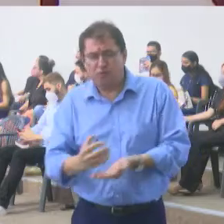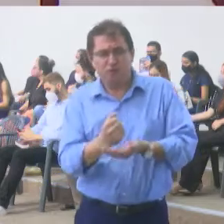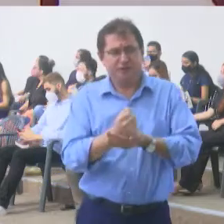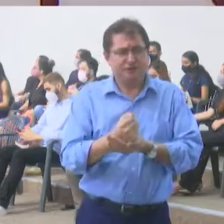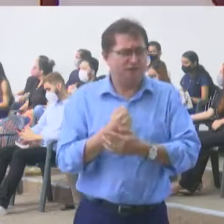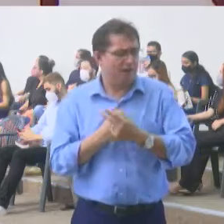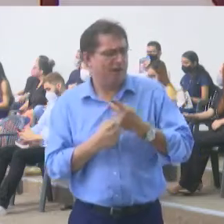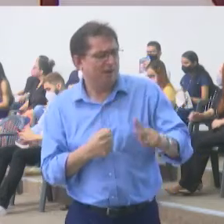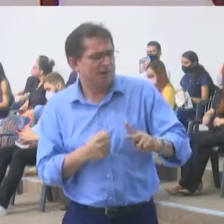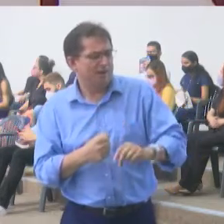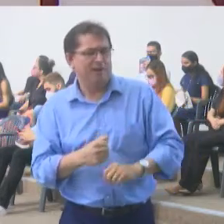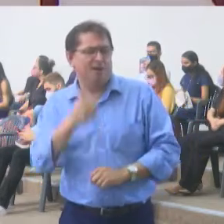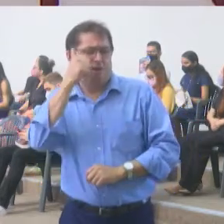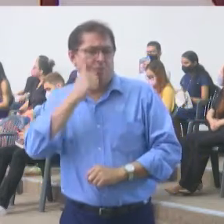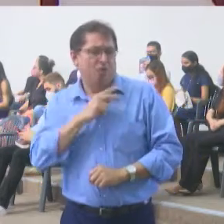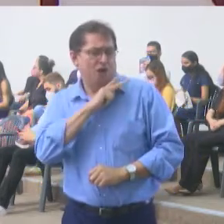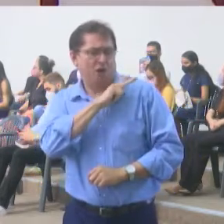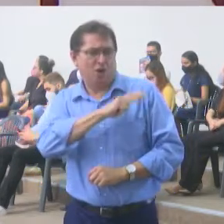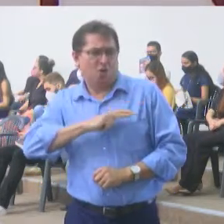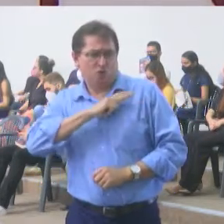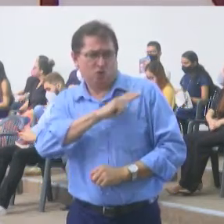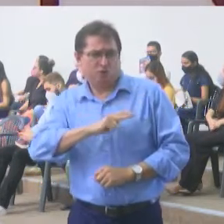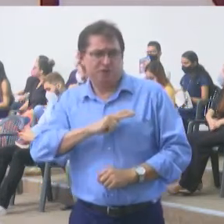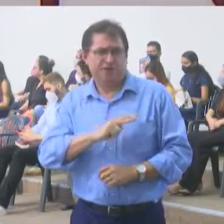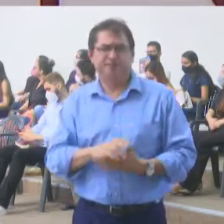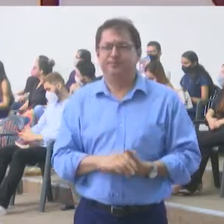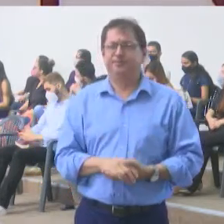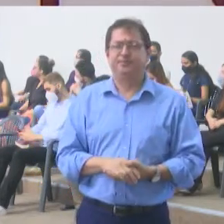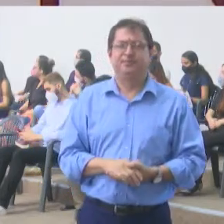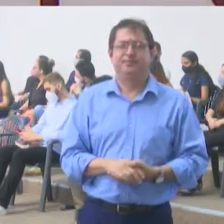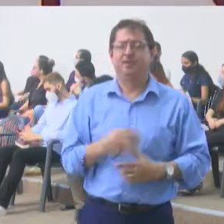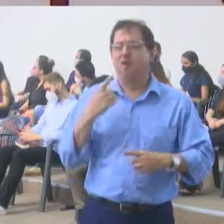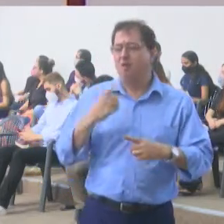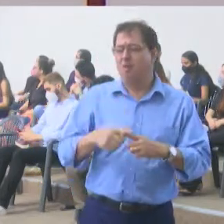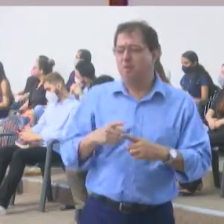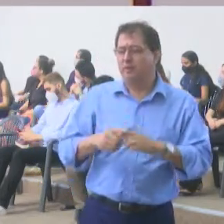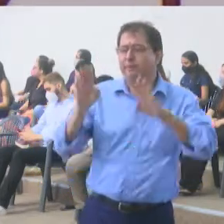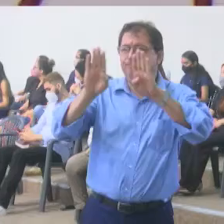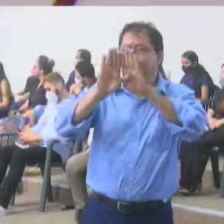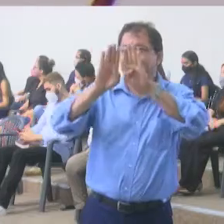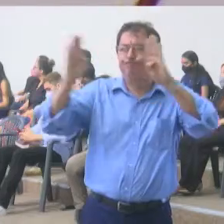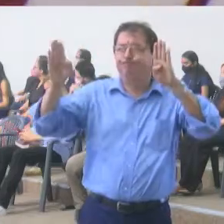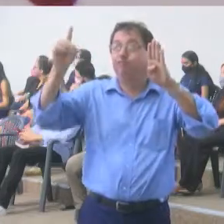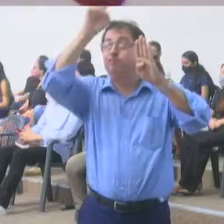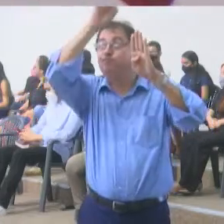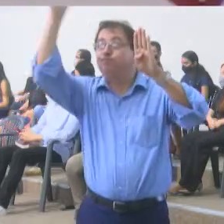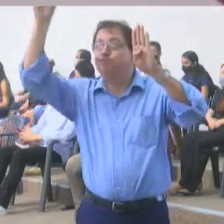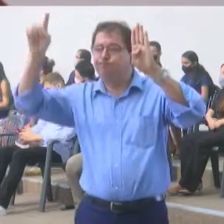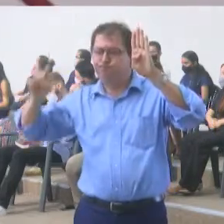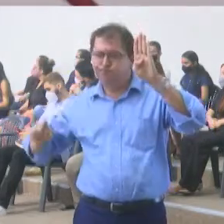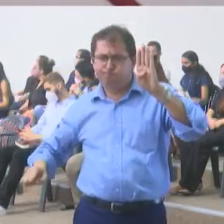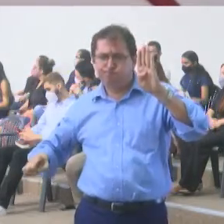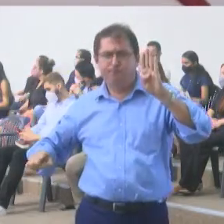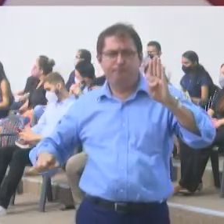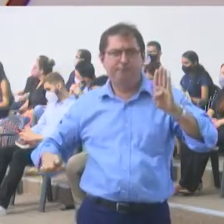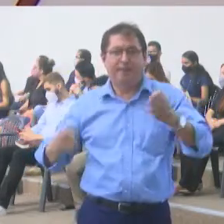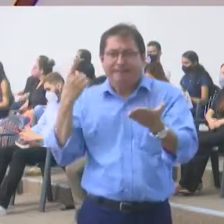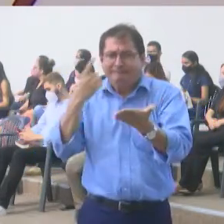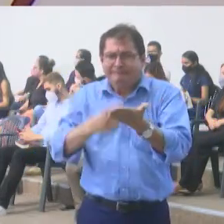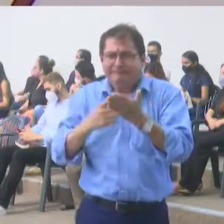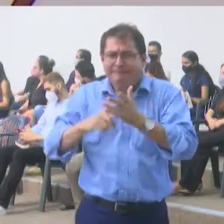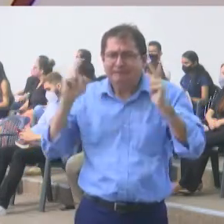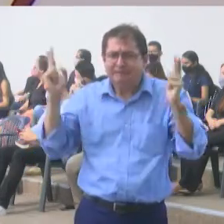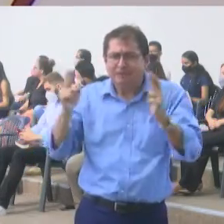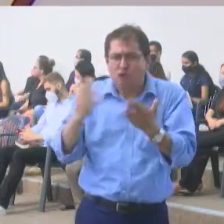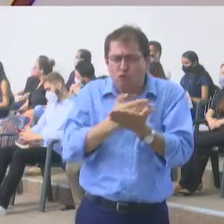assentou. E toda a cidade também sentou lá. Porque o portão da cidade era um local desse tipo de reunião. Eles começaram a